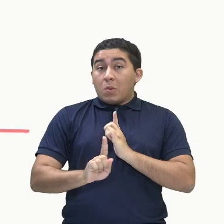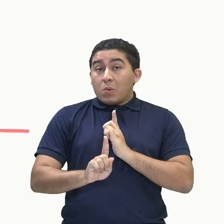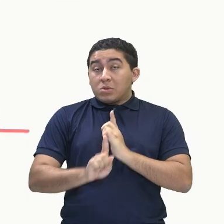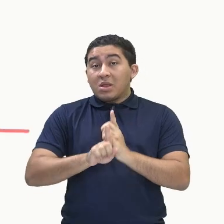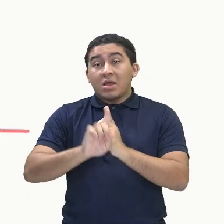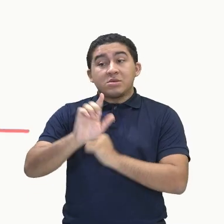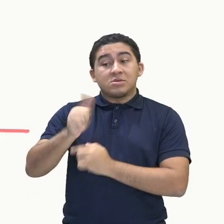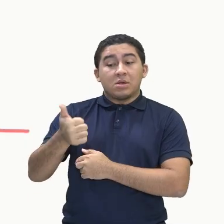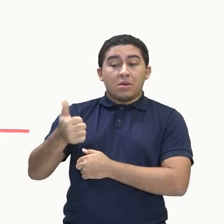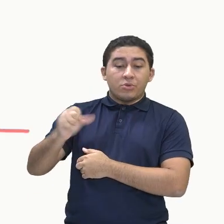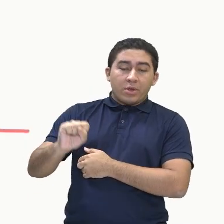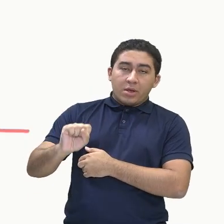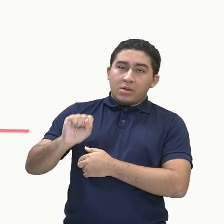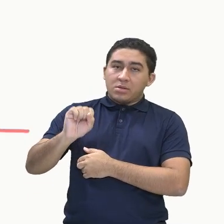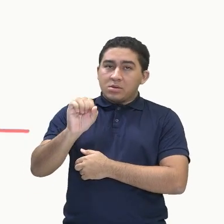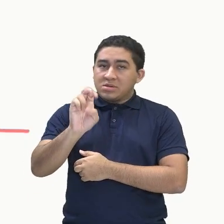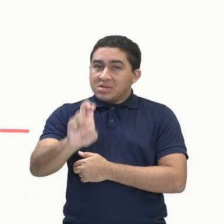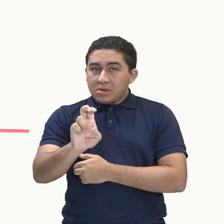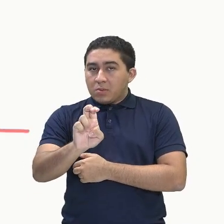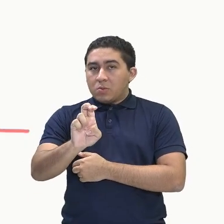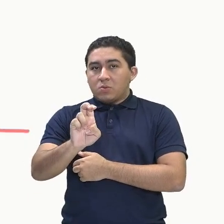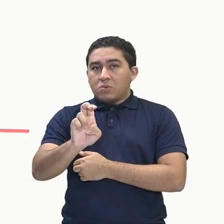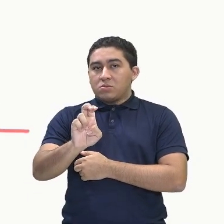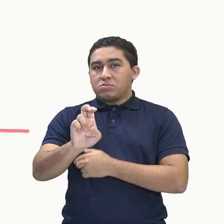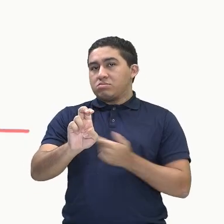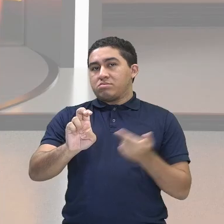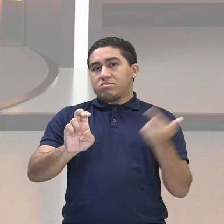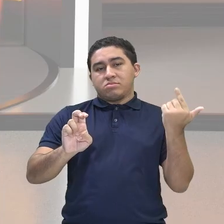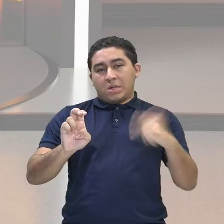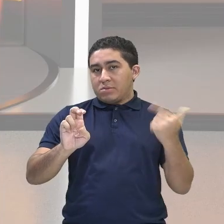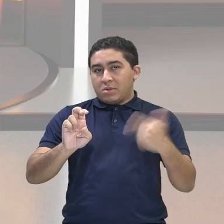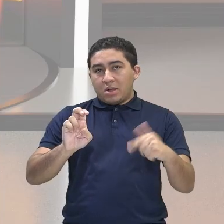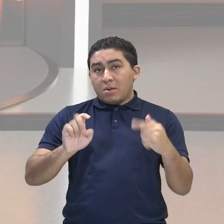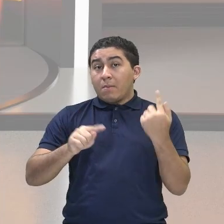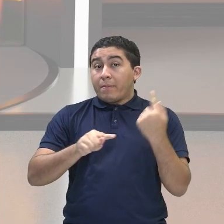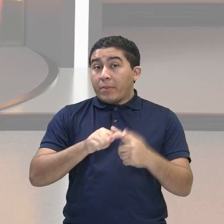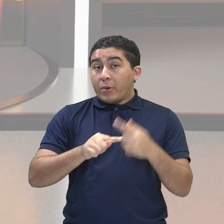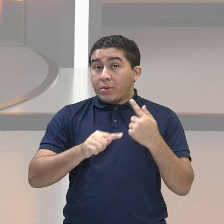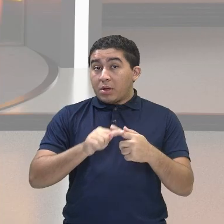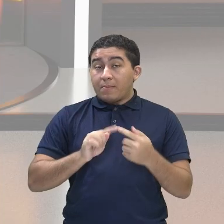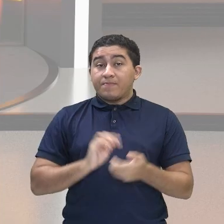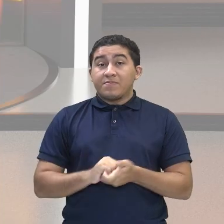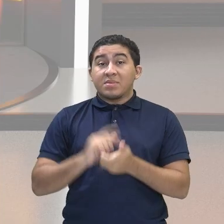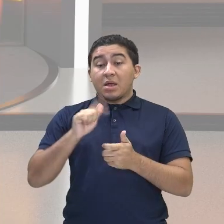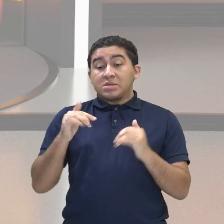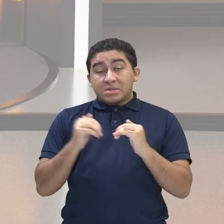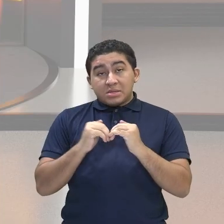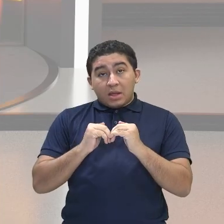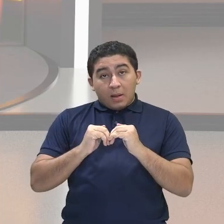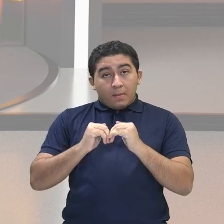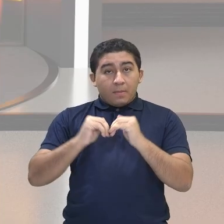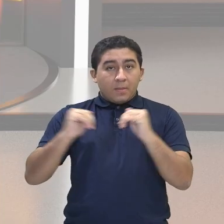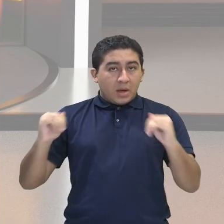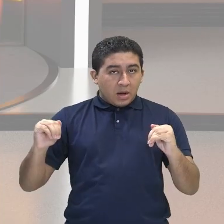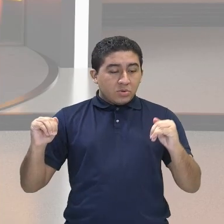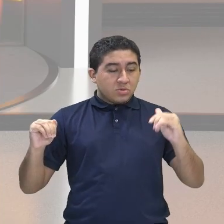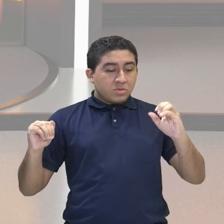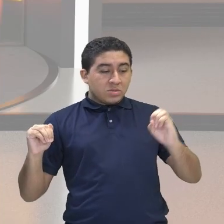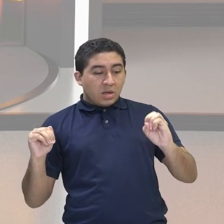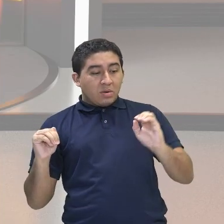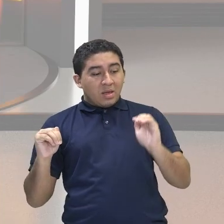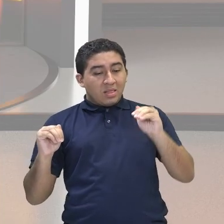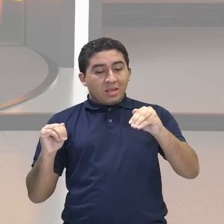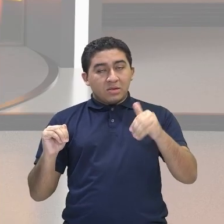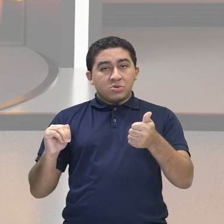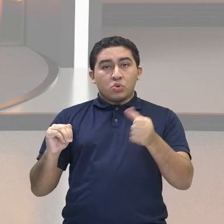de 185 graus. Também não tem, porque ela vai variar de 0 até